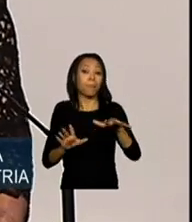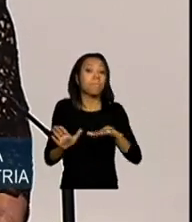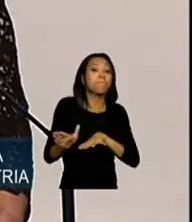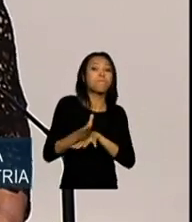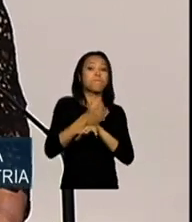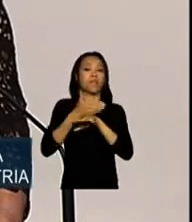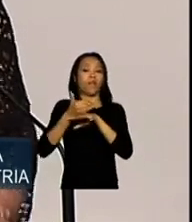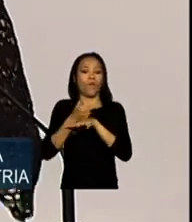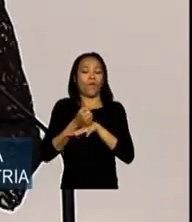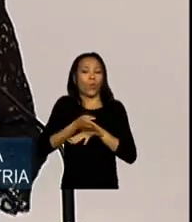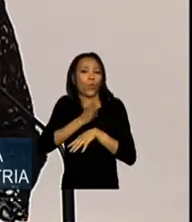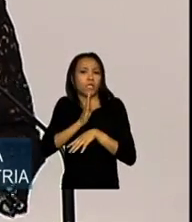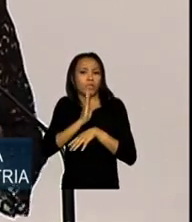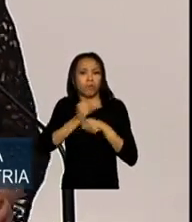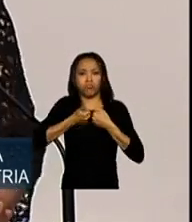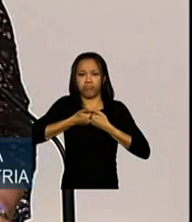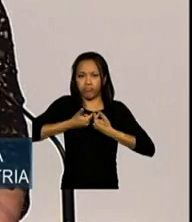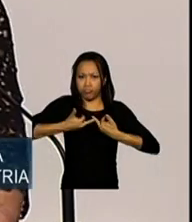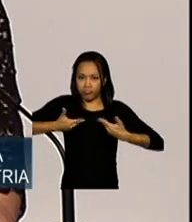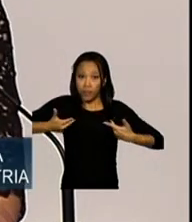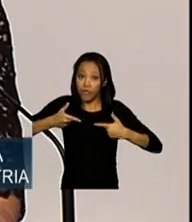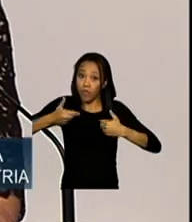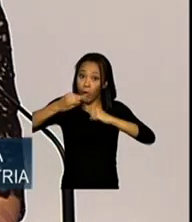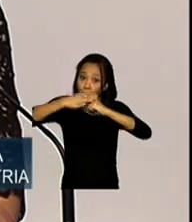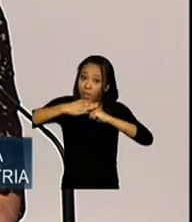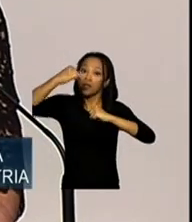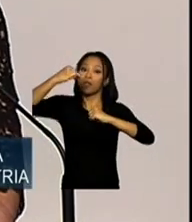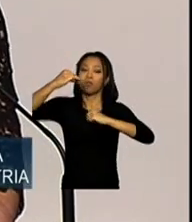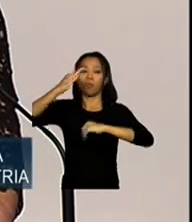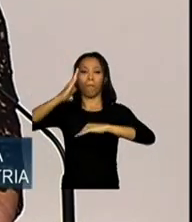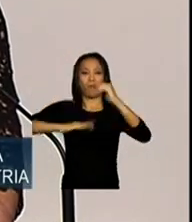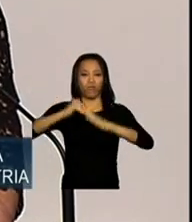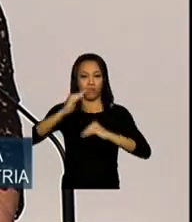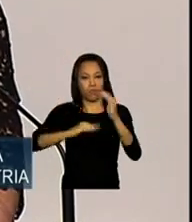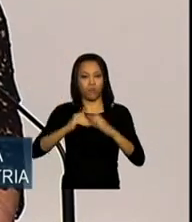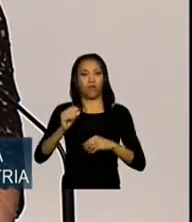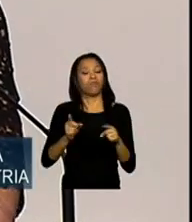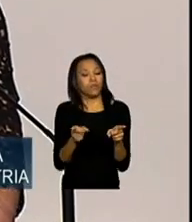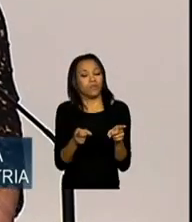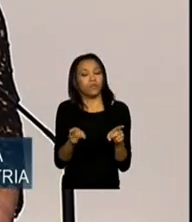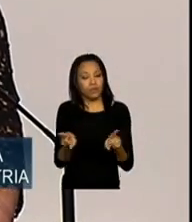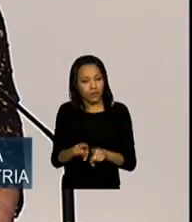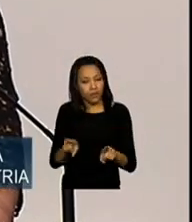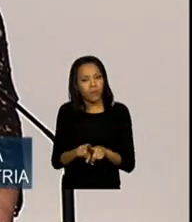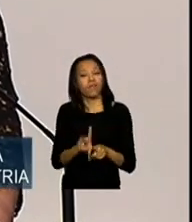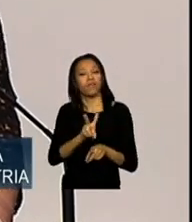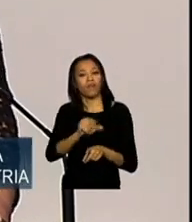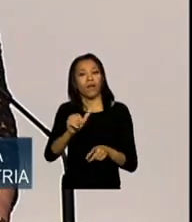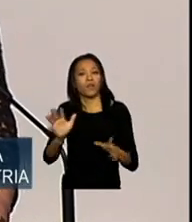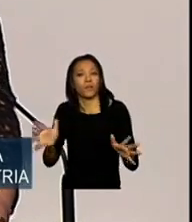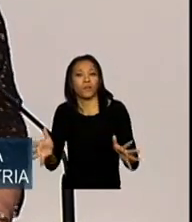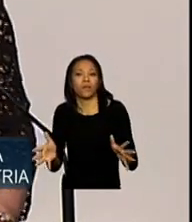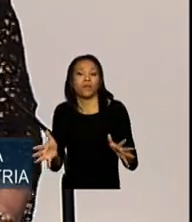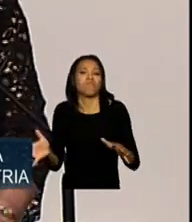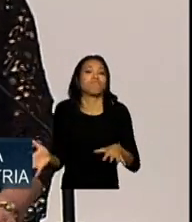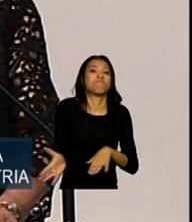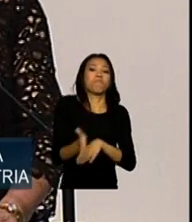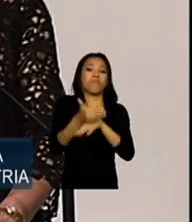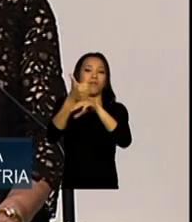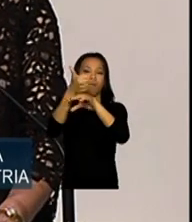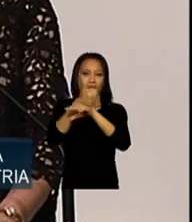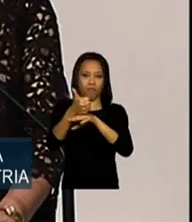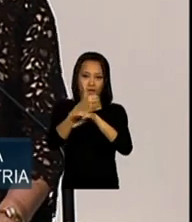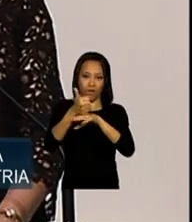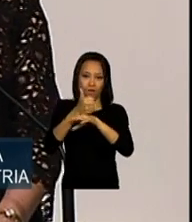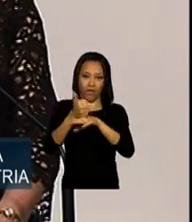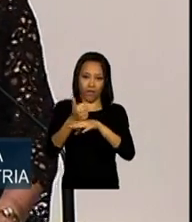especializarem. E, através de um mestrado profissional, o que também vai elevar a produtividade da